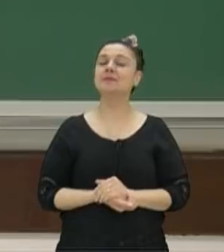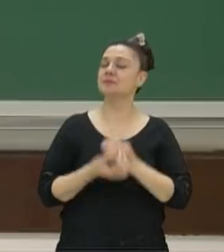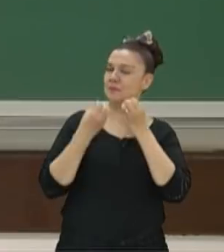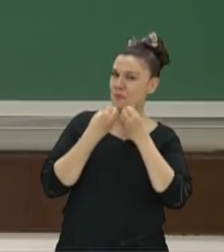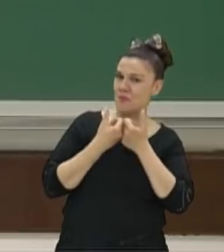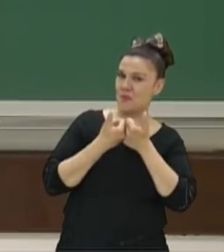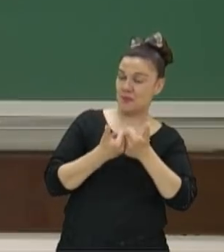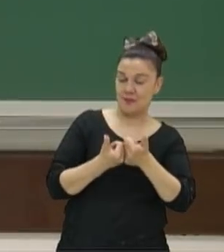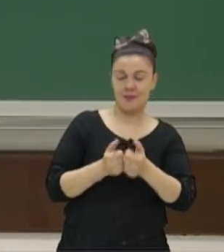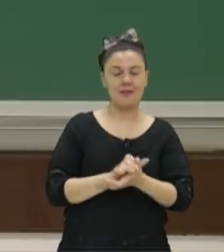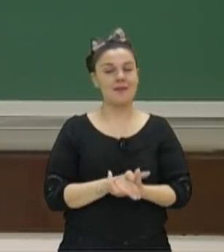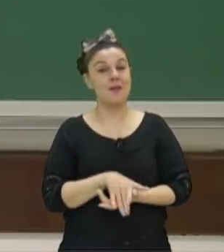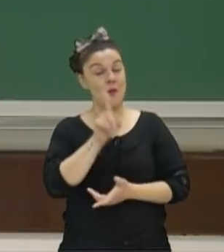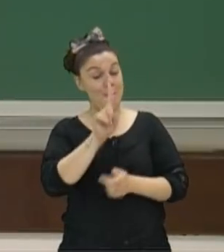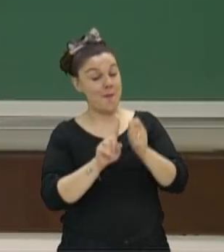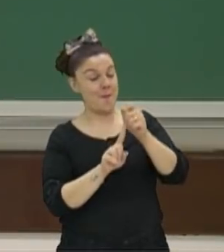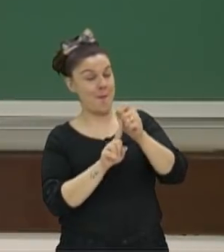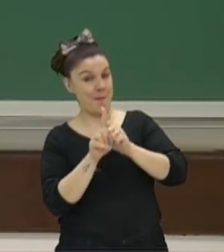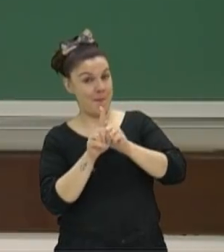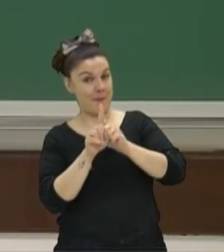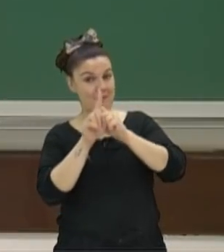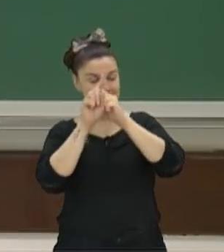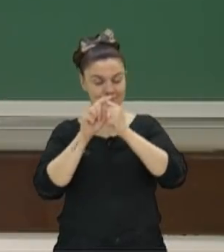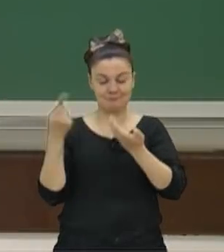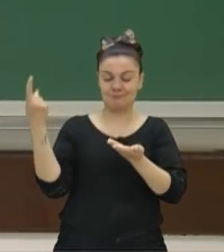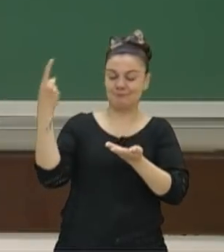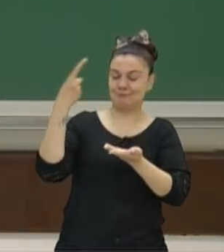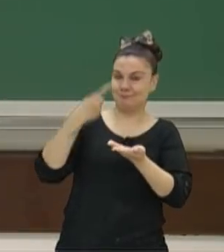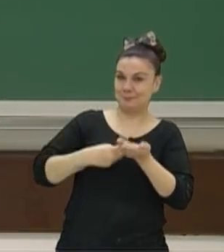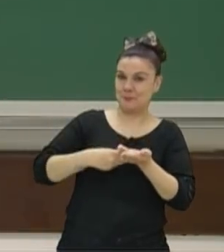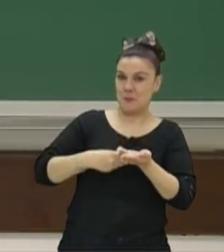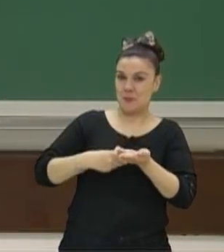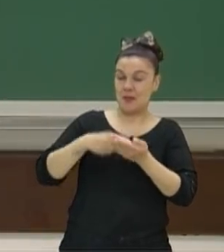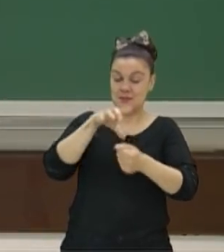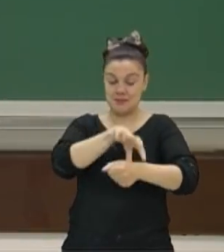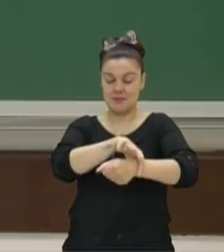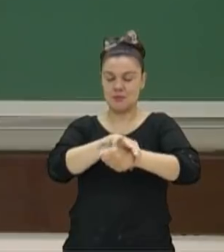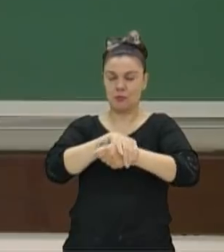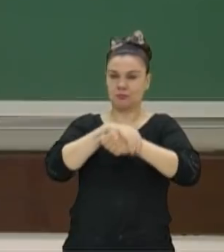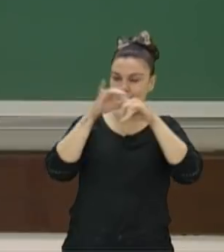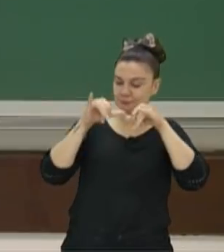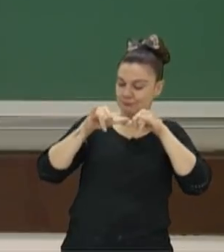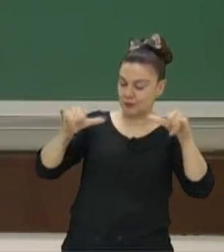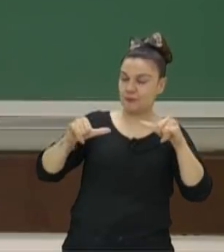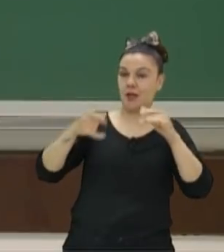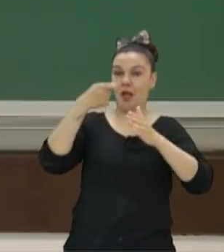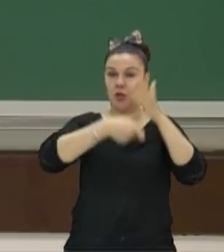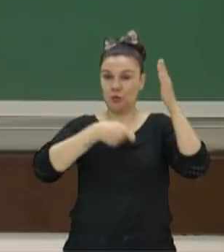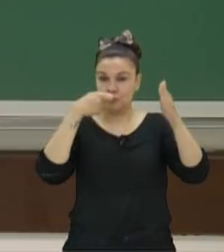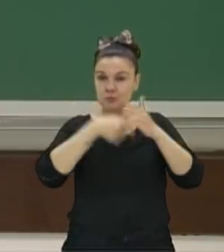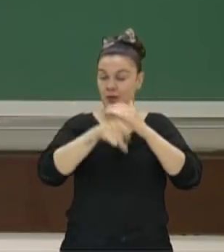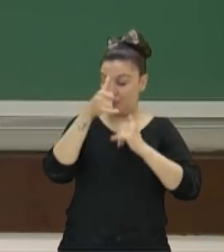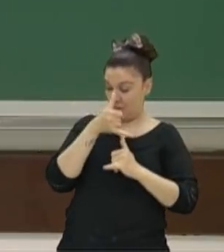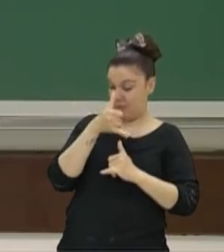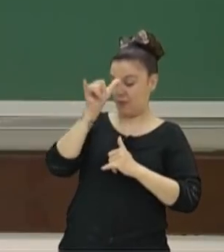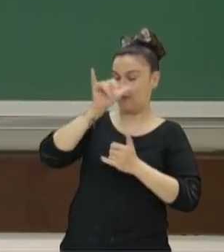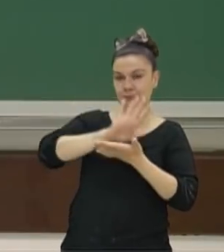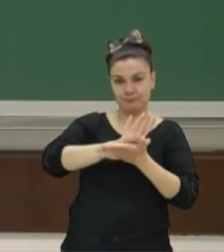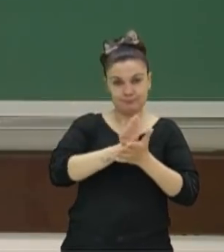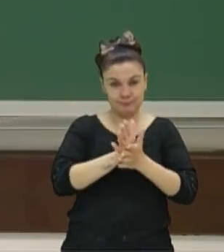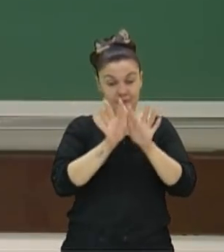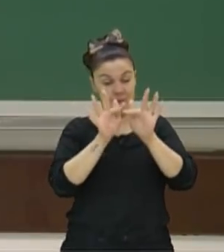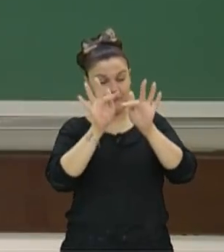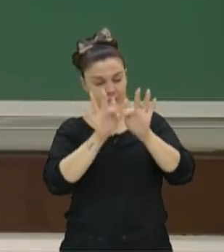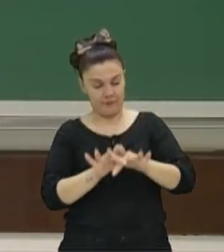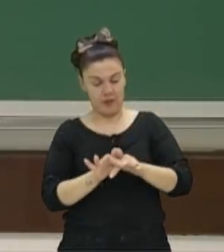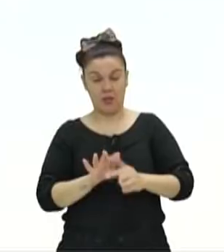Muito bem. O mês que foi, né, instituído aí como mês de campanha, de luta, de prevenção e combate ao câncer